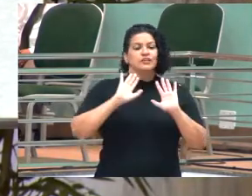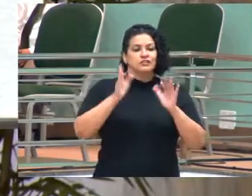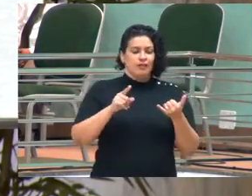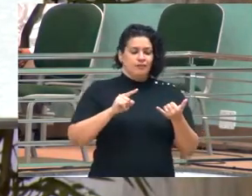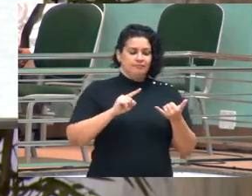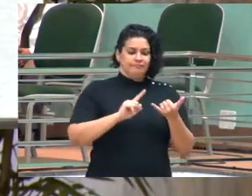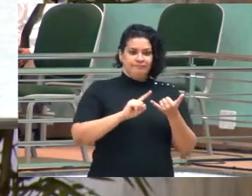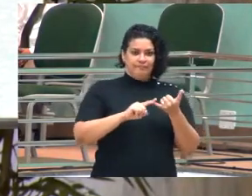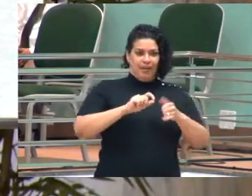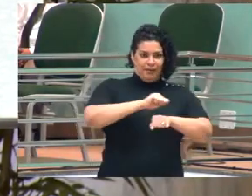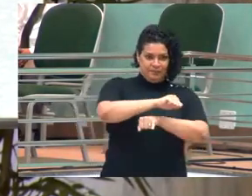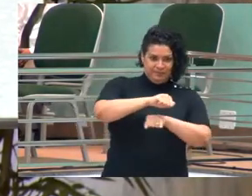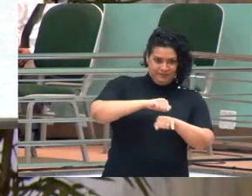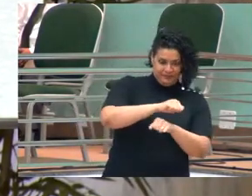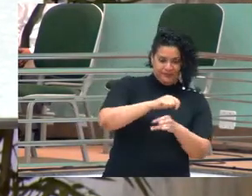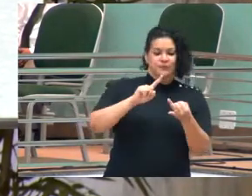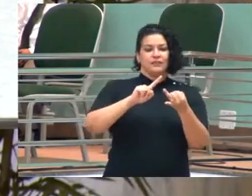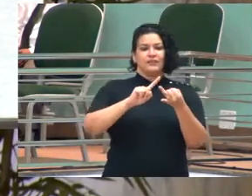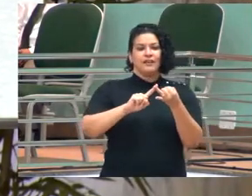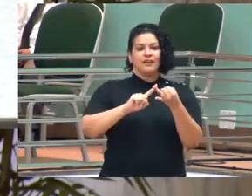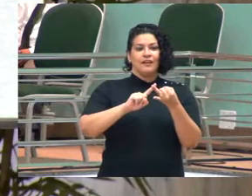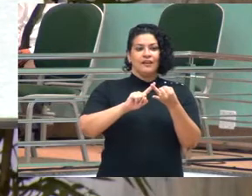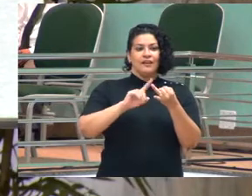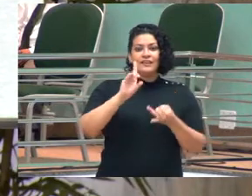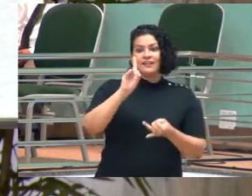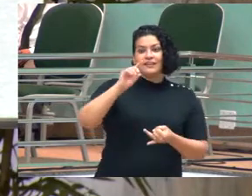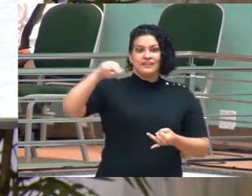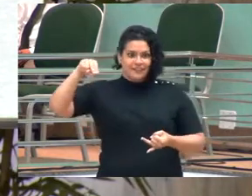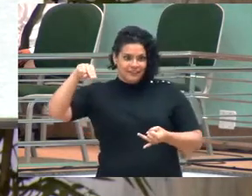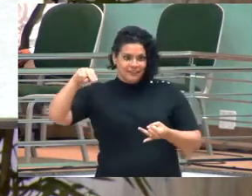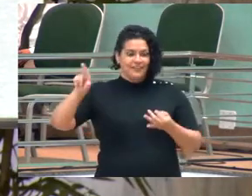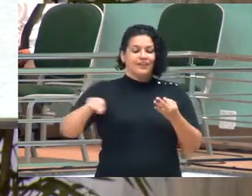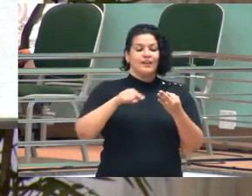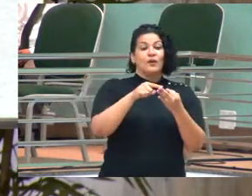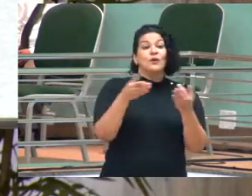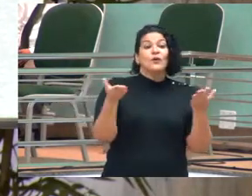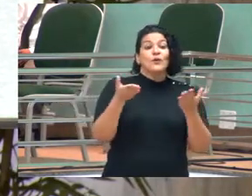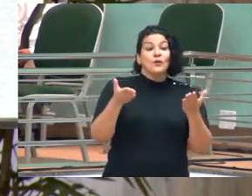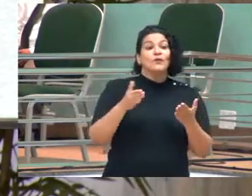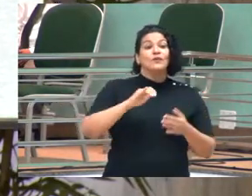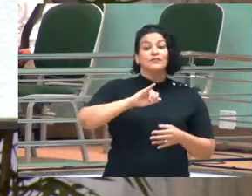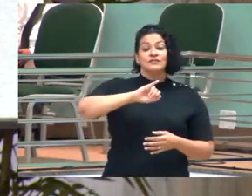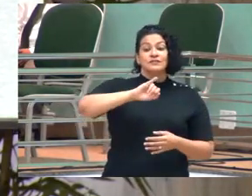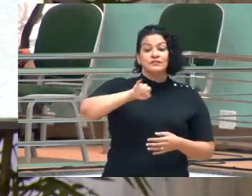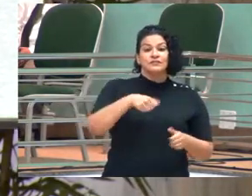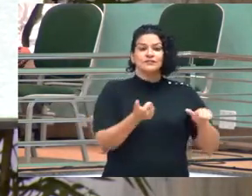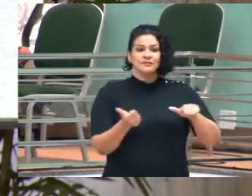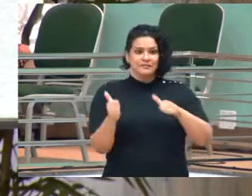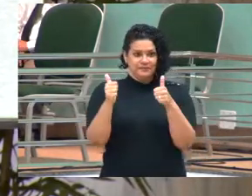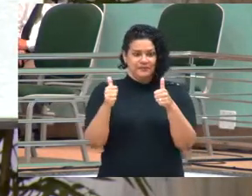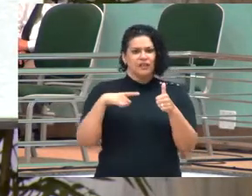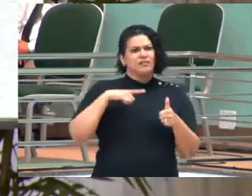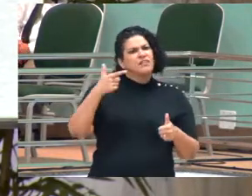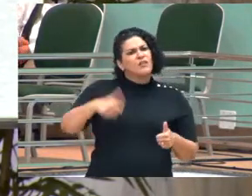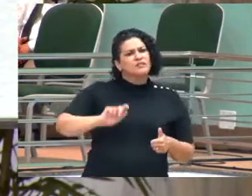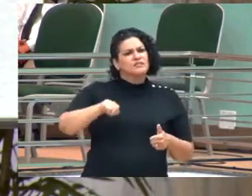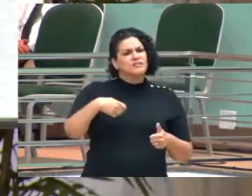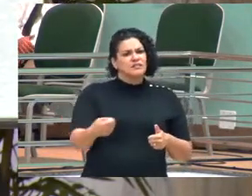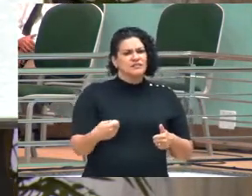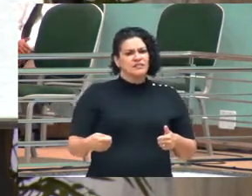Daniel, e hoje eu quero falar sobre João Batista. Permita-me, nesta